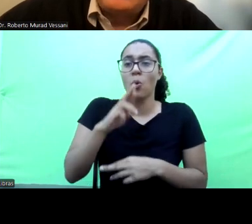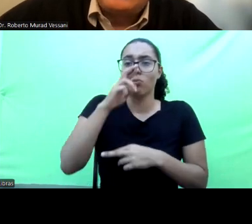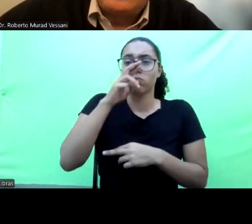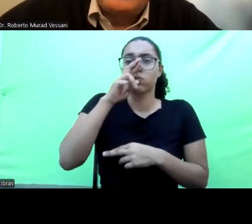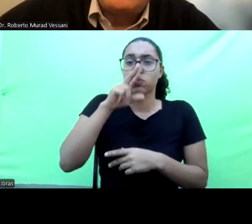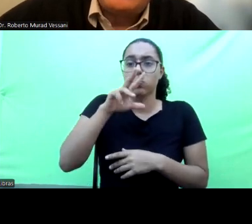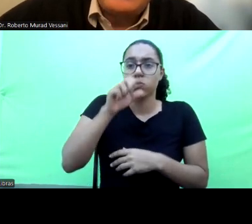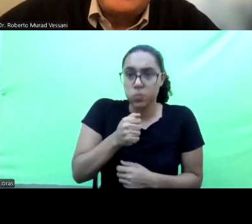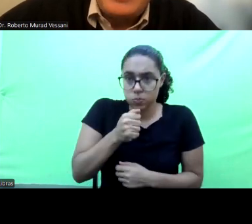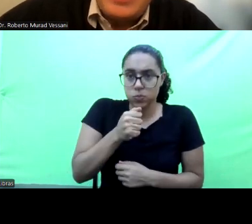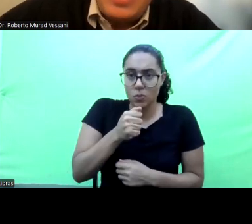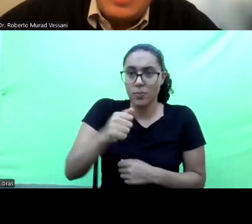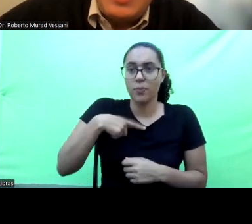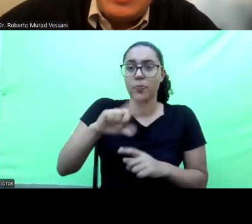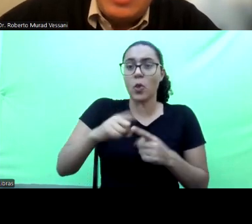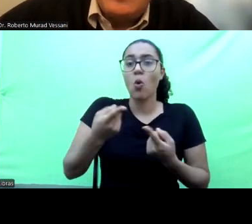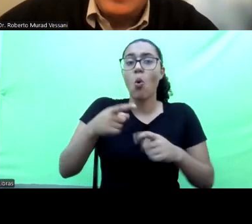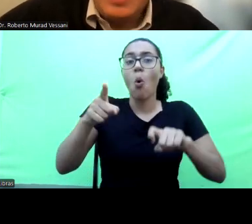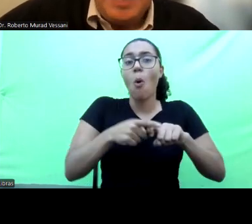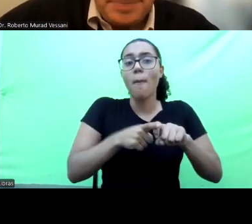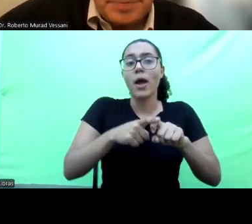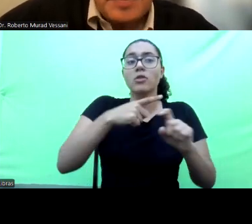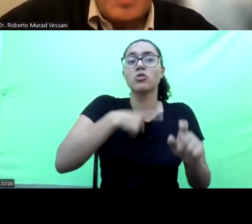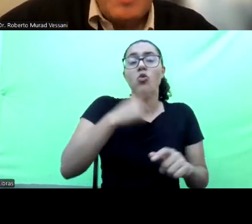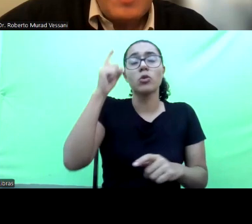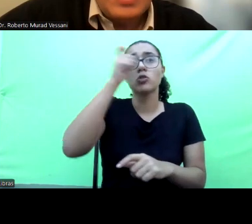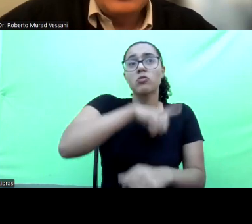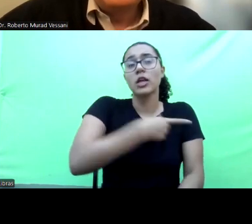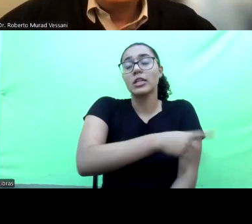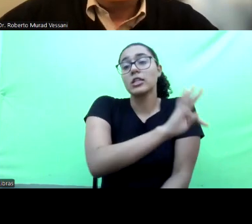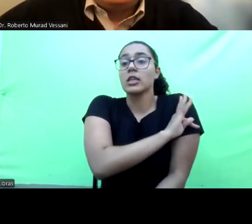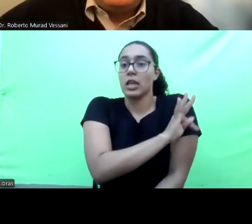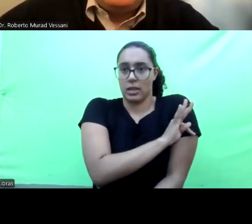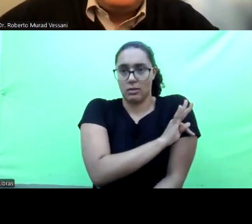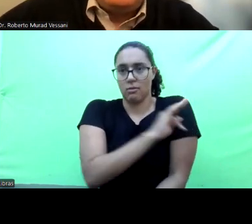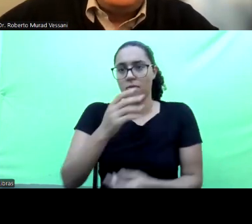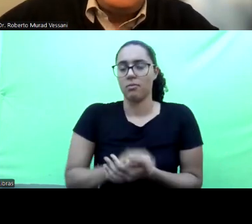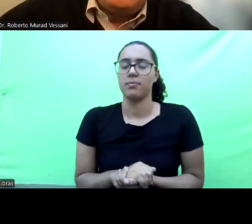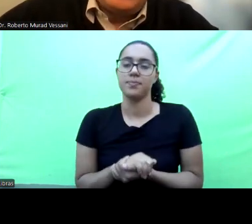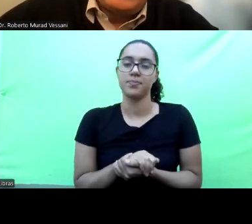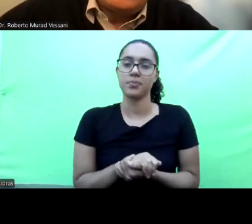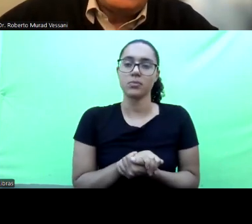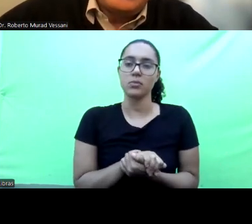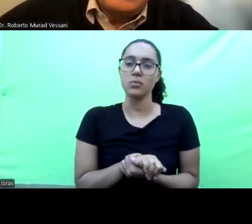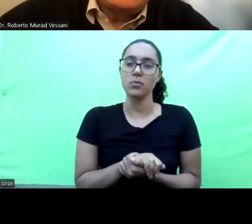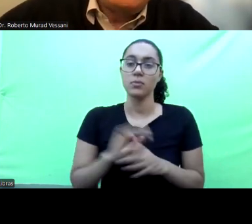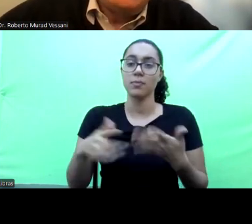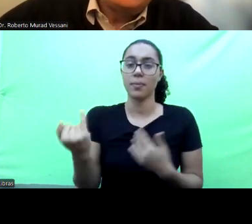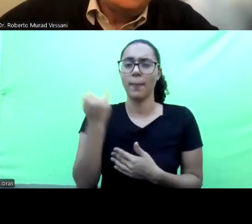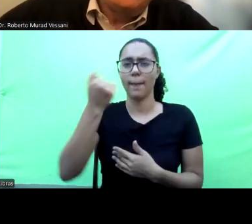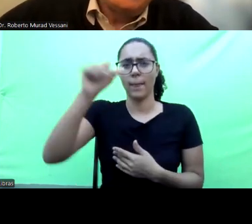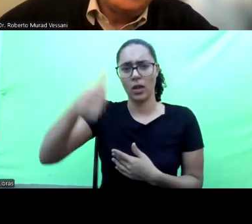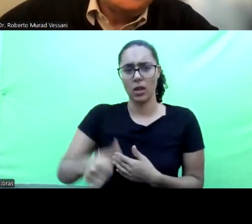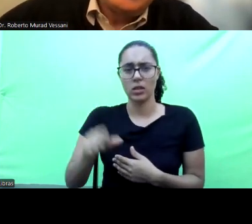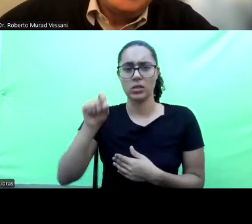oftalmologista ter tido alguma dificuldade técnica na medida, né? E é importante considerar que